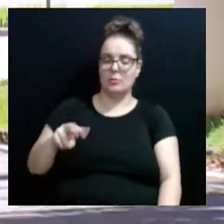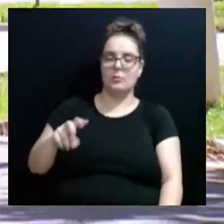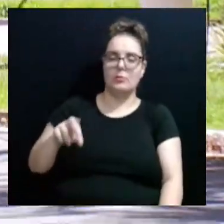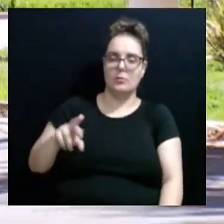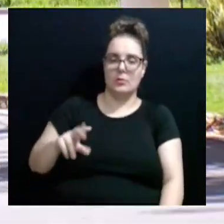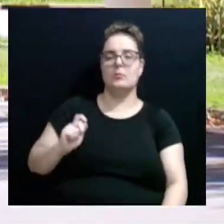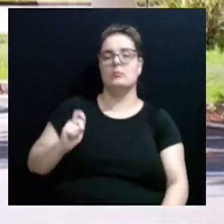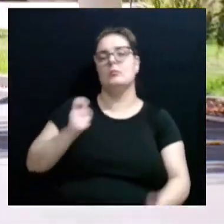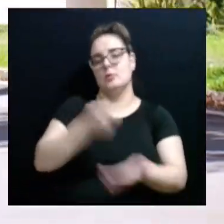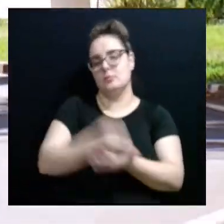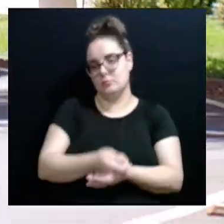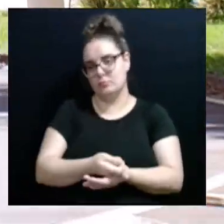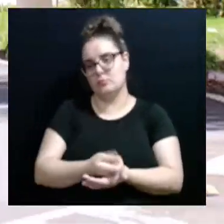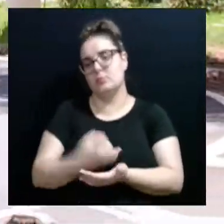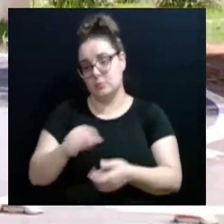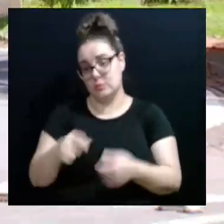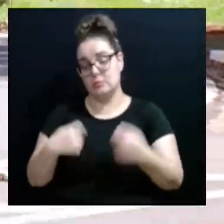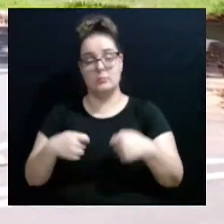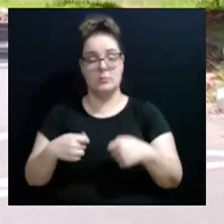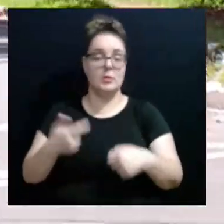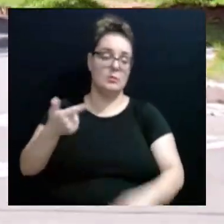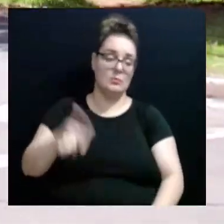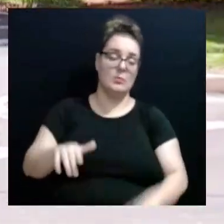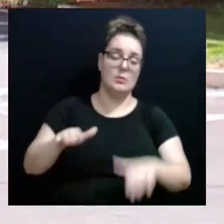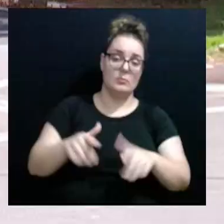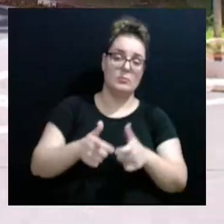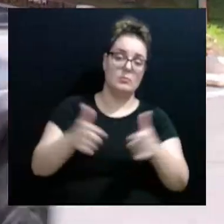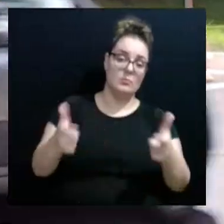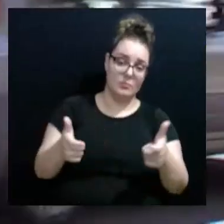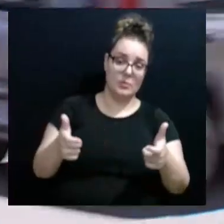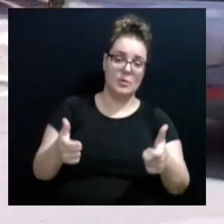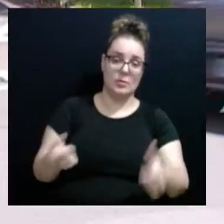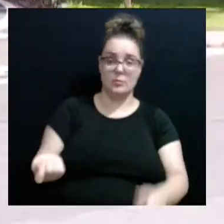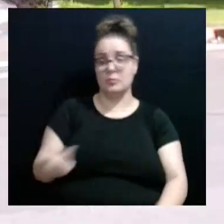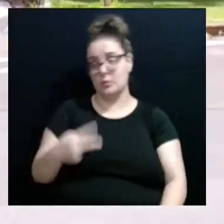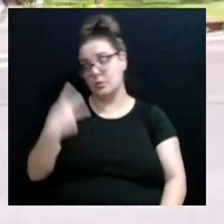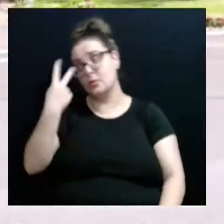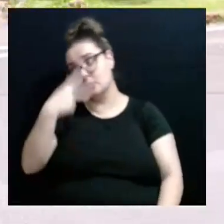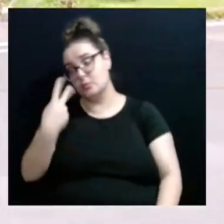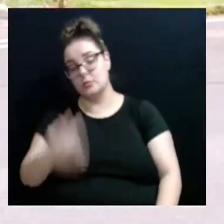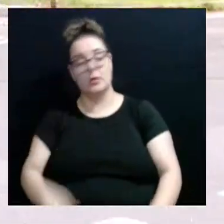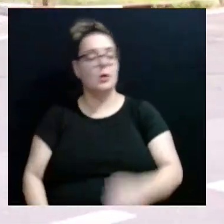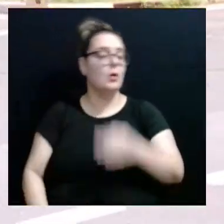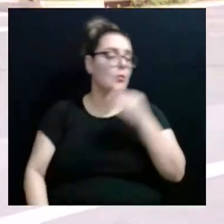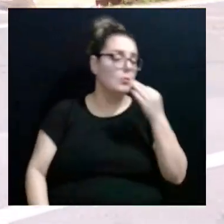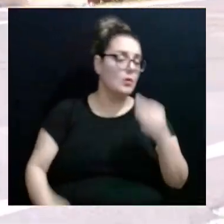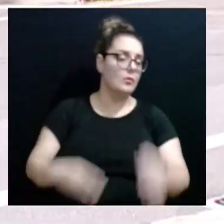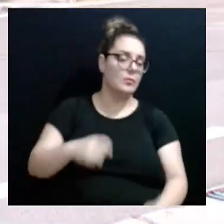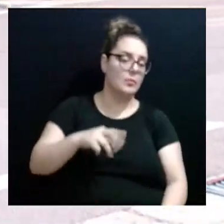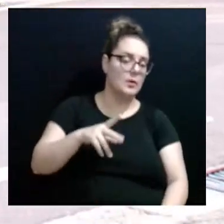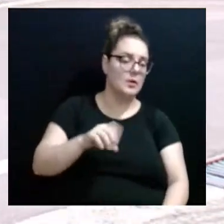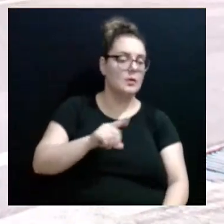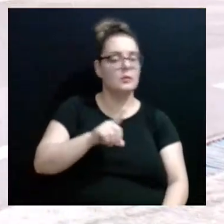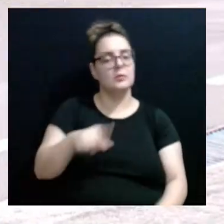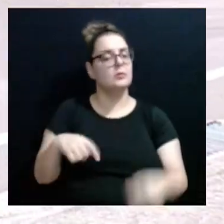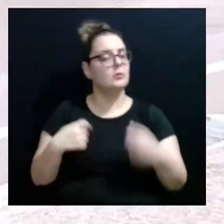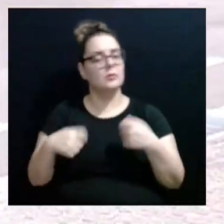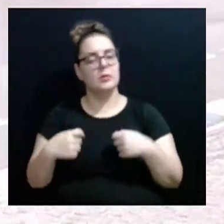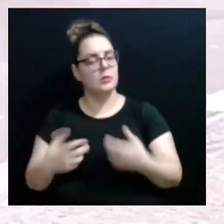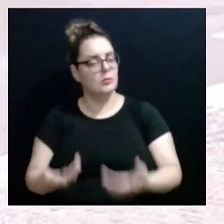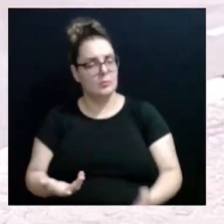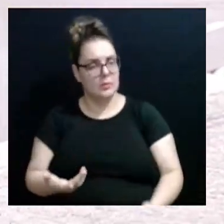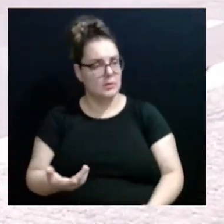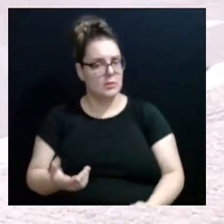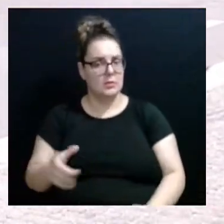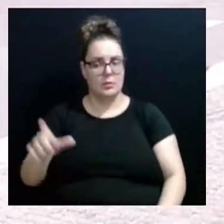você precisar permanecer um período um pouco maior do que 2 horas. Perfeito, Marcelo. E não precisa mais ter o cartão físico,